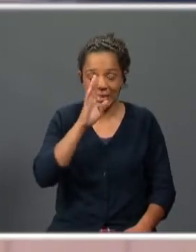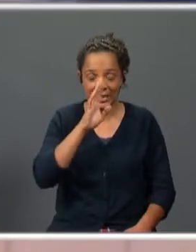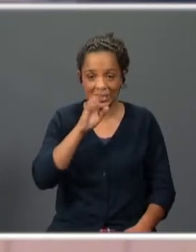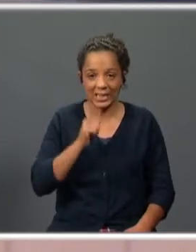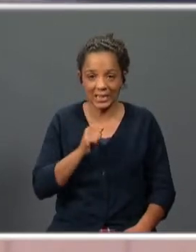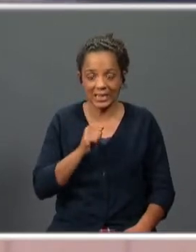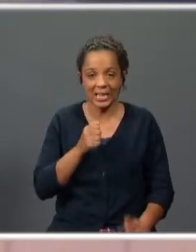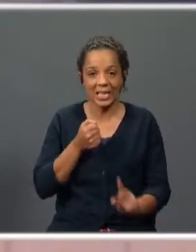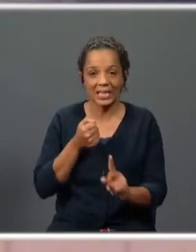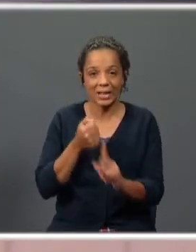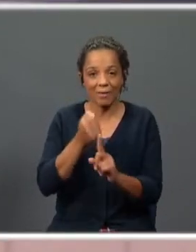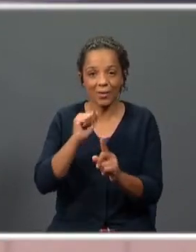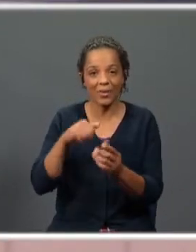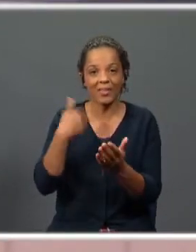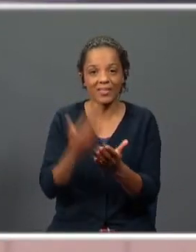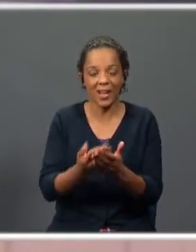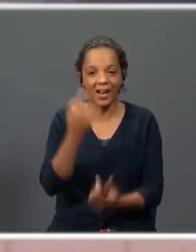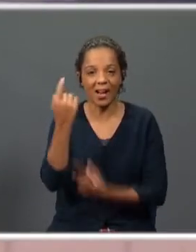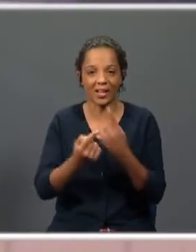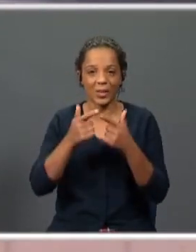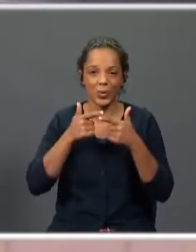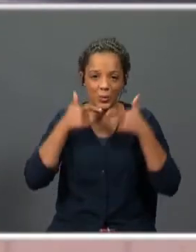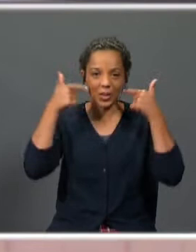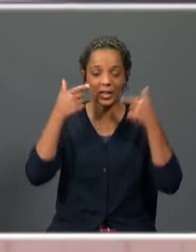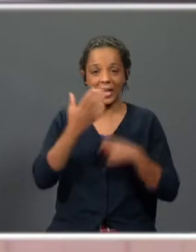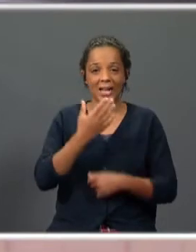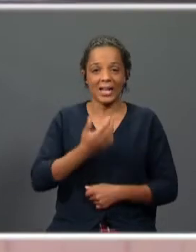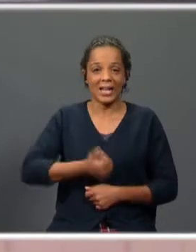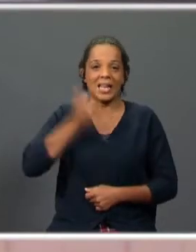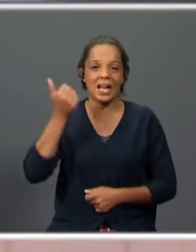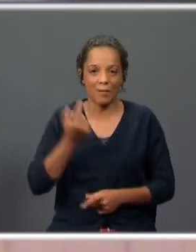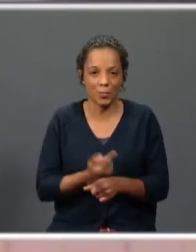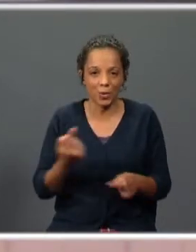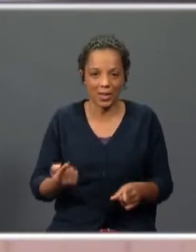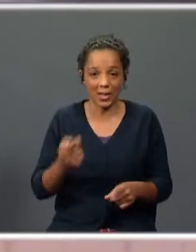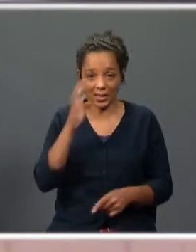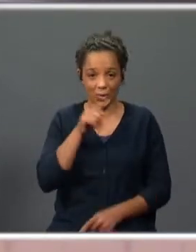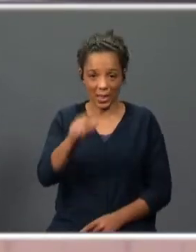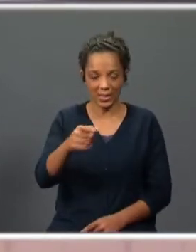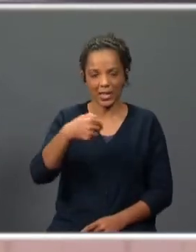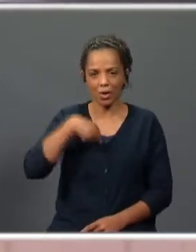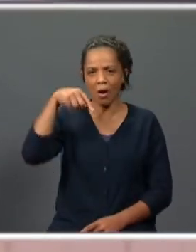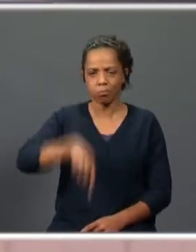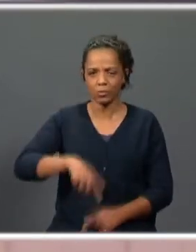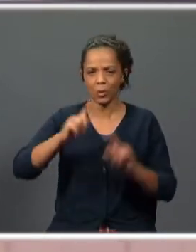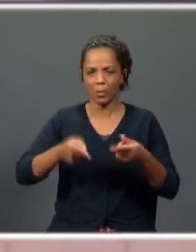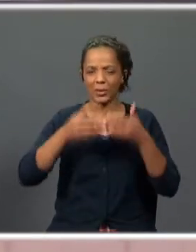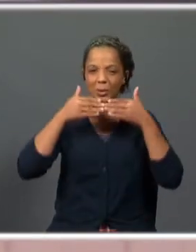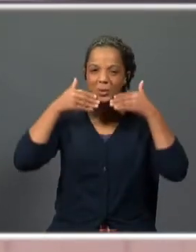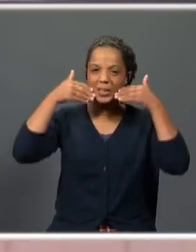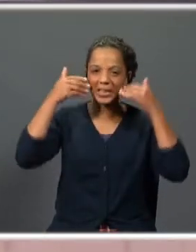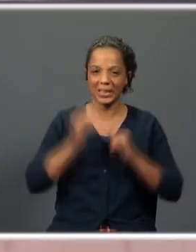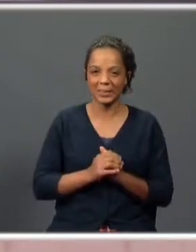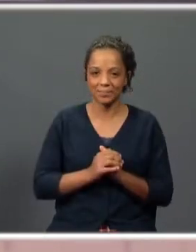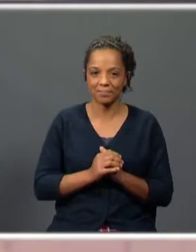se podias fazer alguém sorrir, ganharias sempre, porque eu começo logo a sorrir de saber que te tenho desse lado. Então, digam-me, prontos